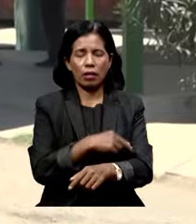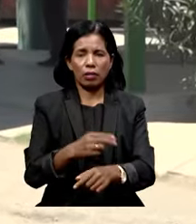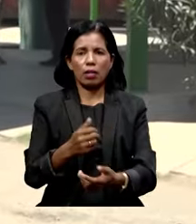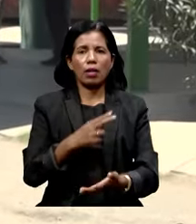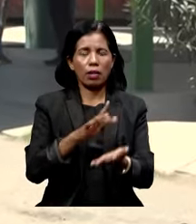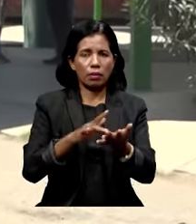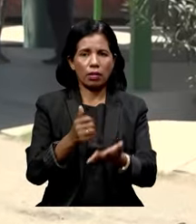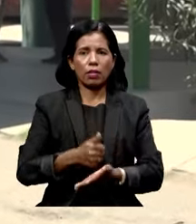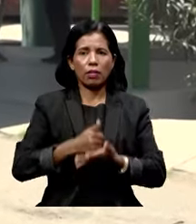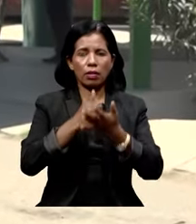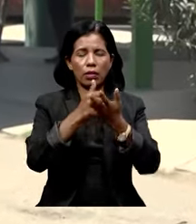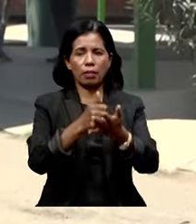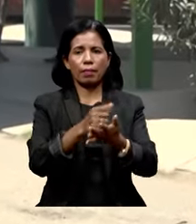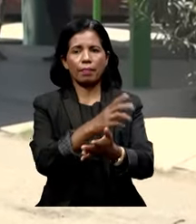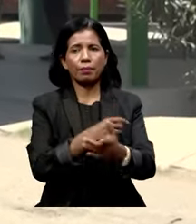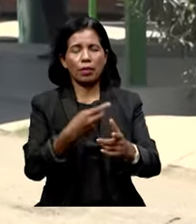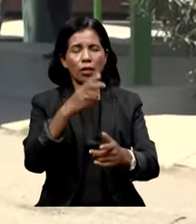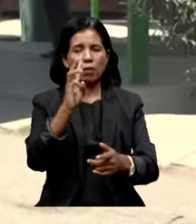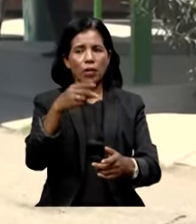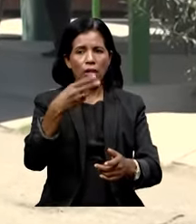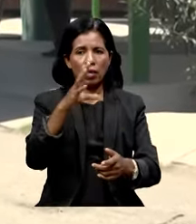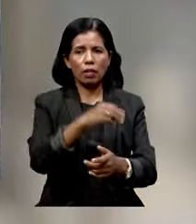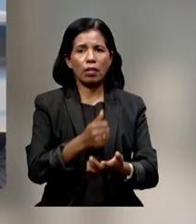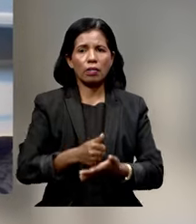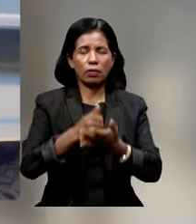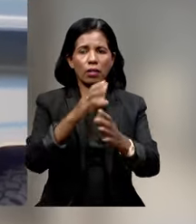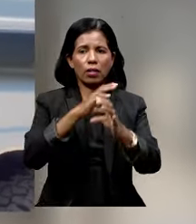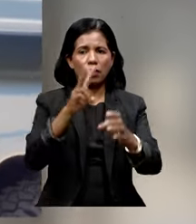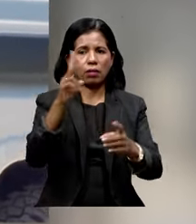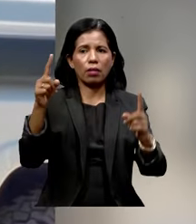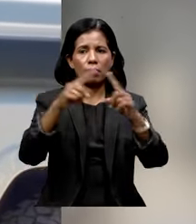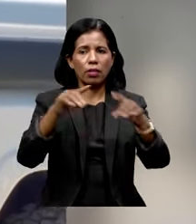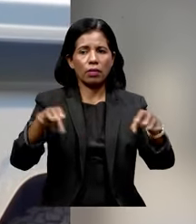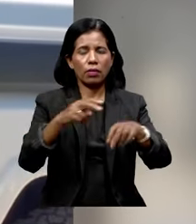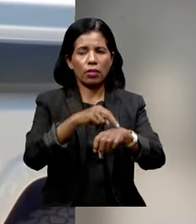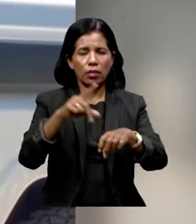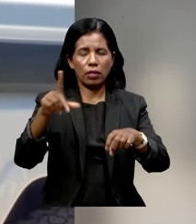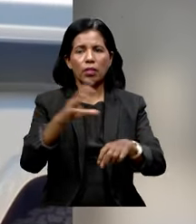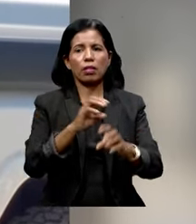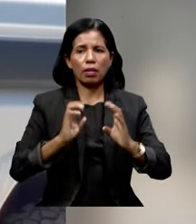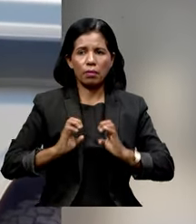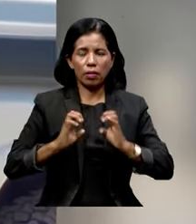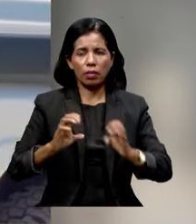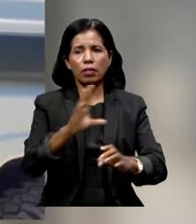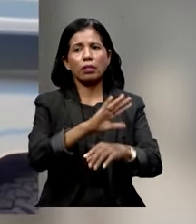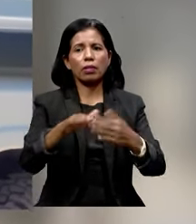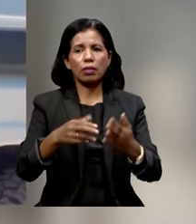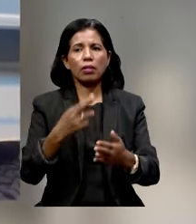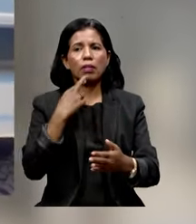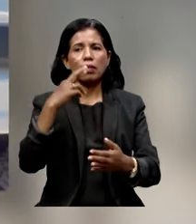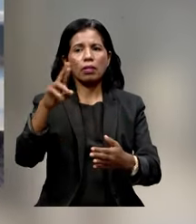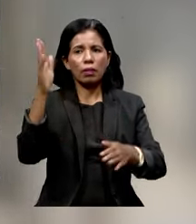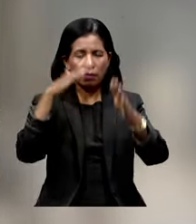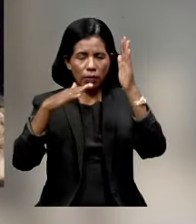vida. Além de apoio oxigênio, WHO mos apoio ambulância rua ba Serviço Nacional Ambulância Emergência Médica o de responde ba